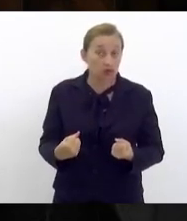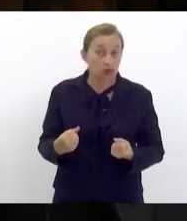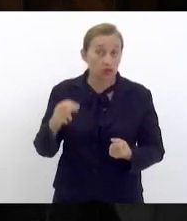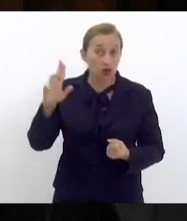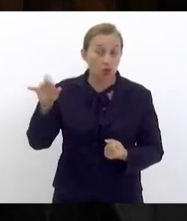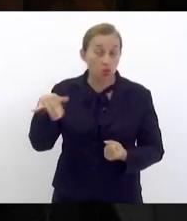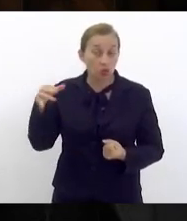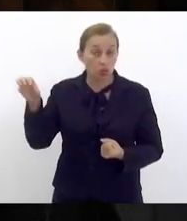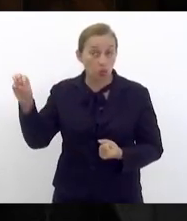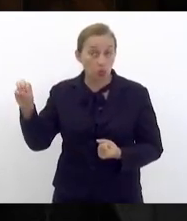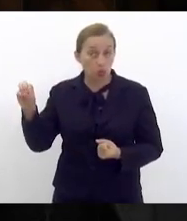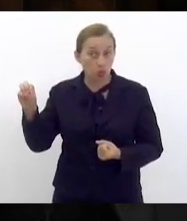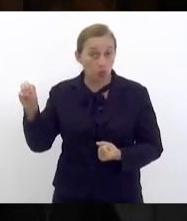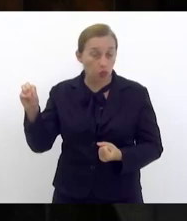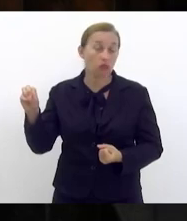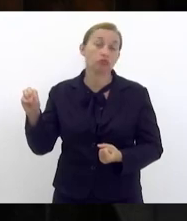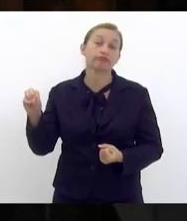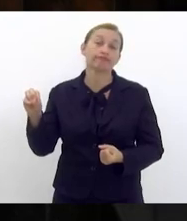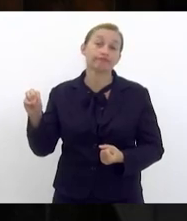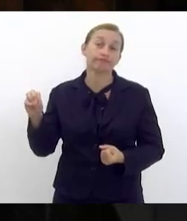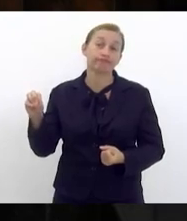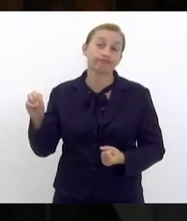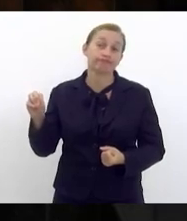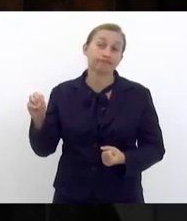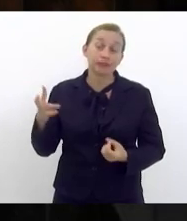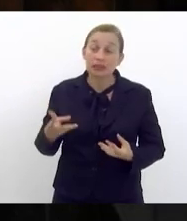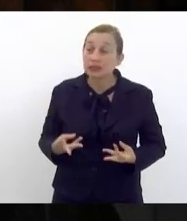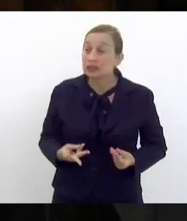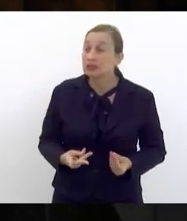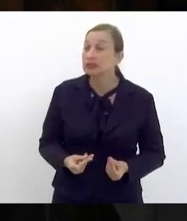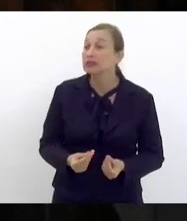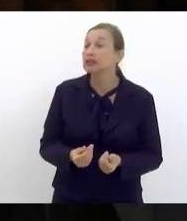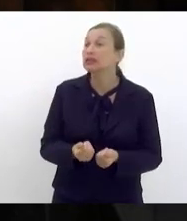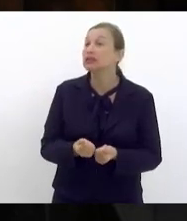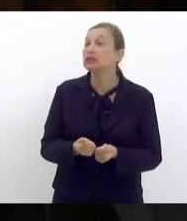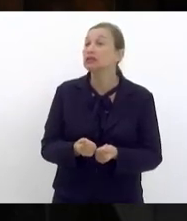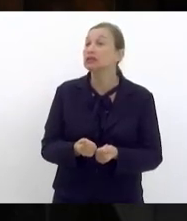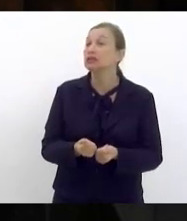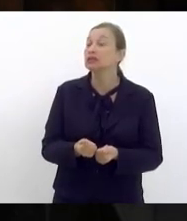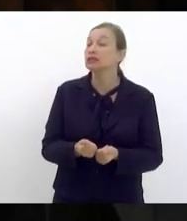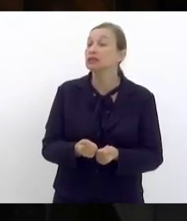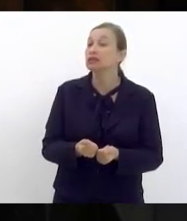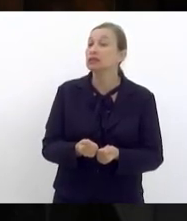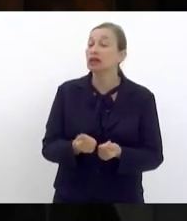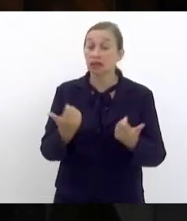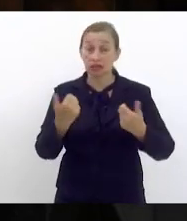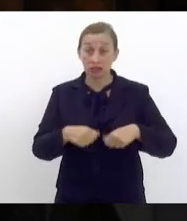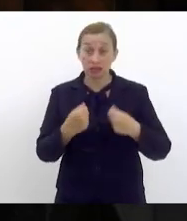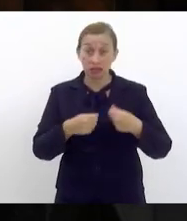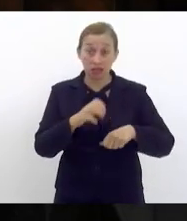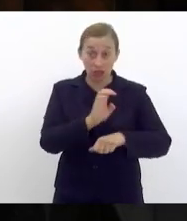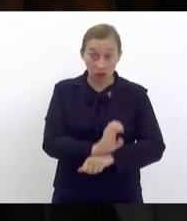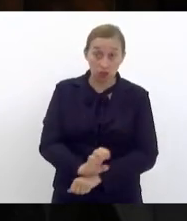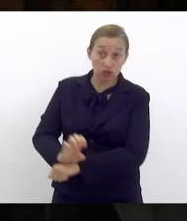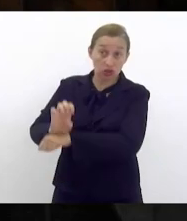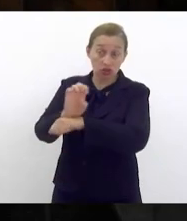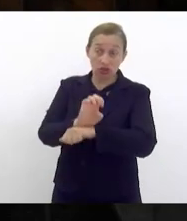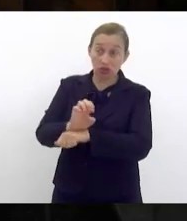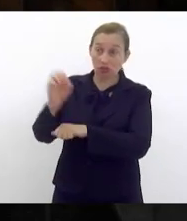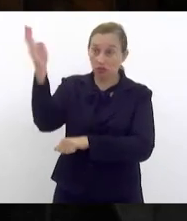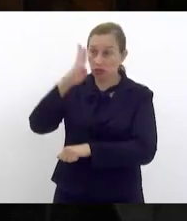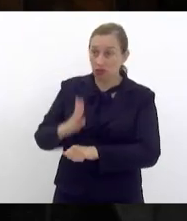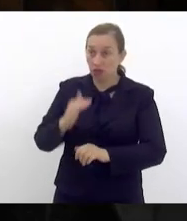que a União seja sensível às demandas dos Estados brasileiros,